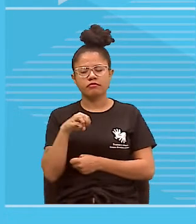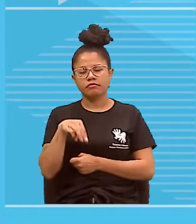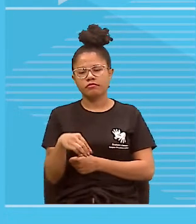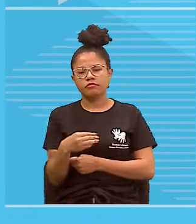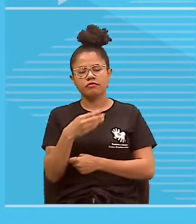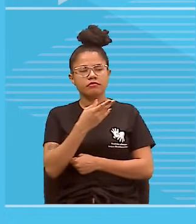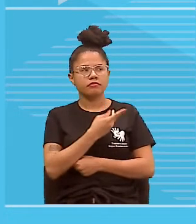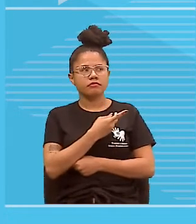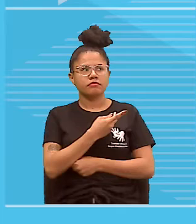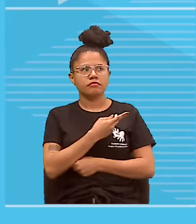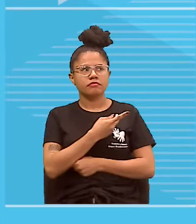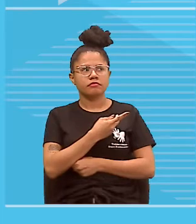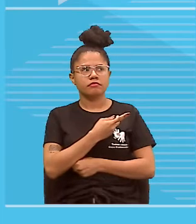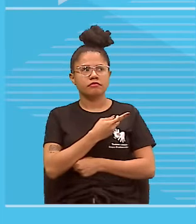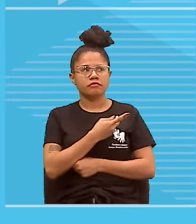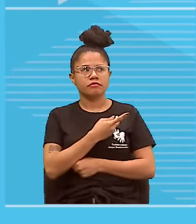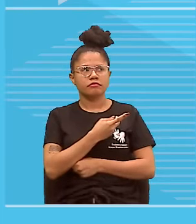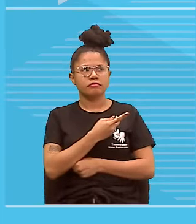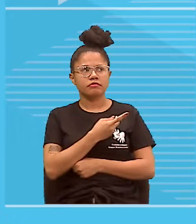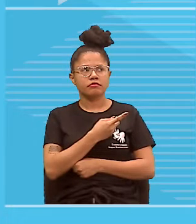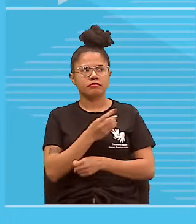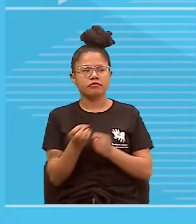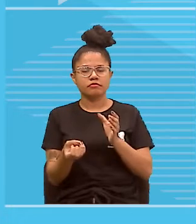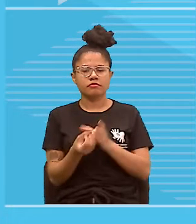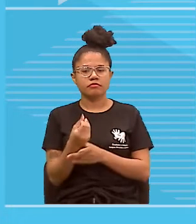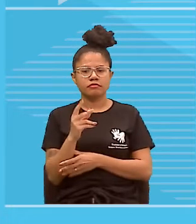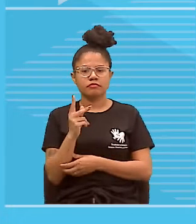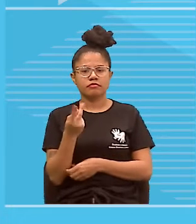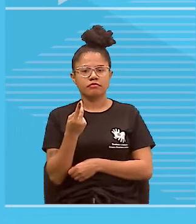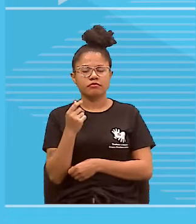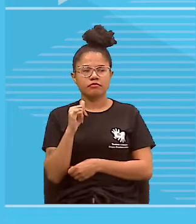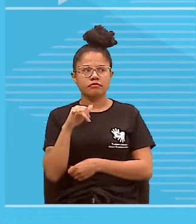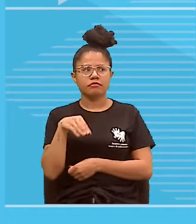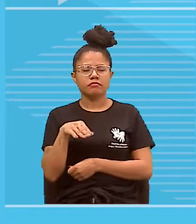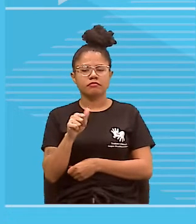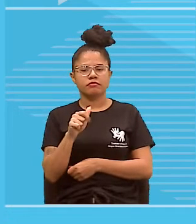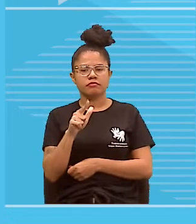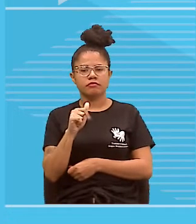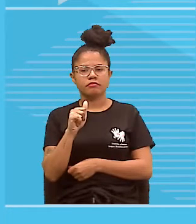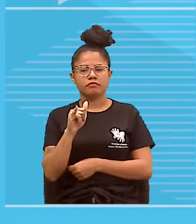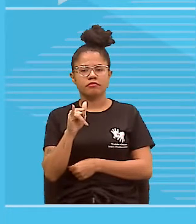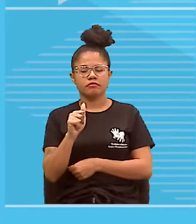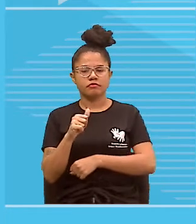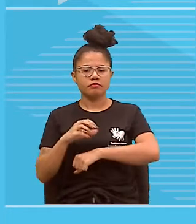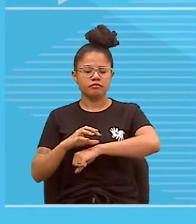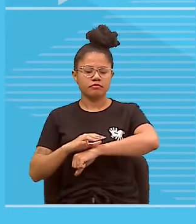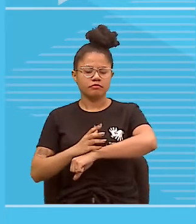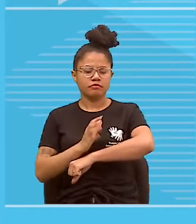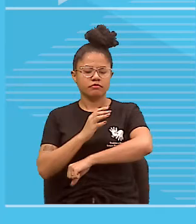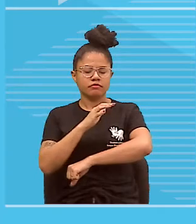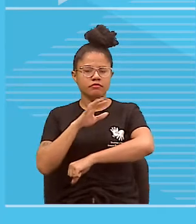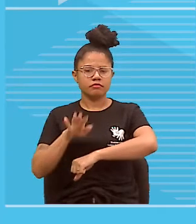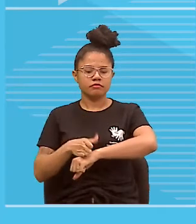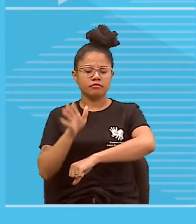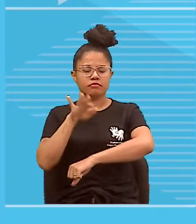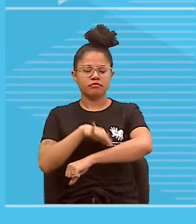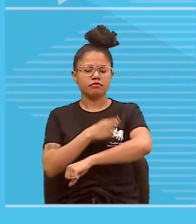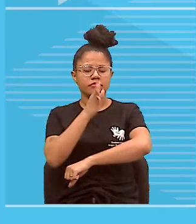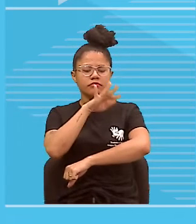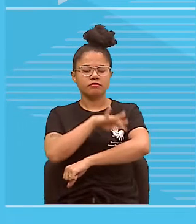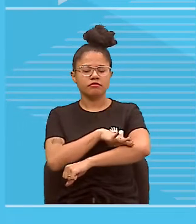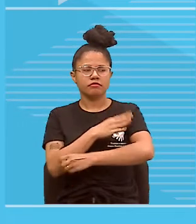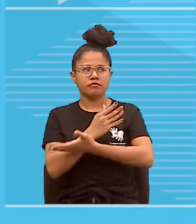surgiram o pico por exemplo do Himalaia e outras montanhas rochosas né e aqui a gente começa a